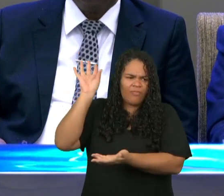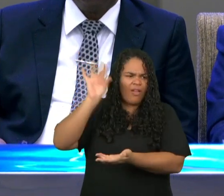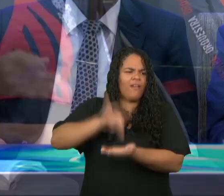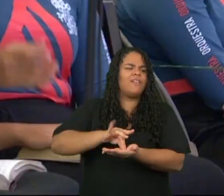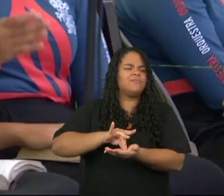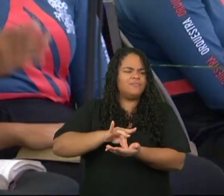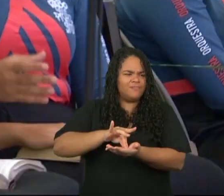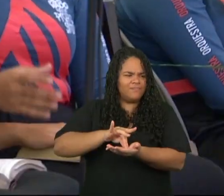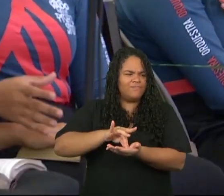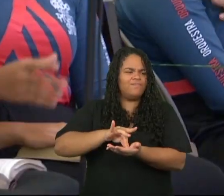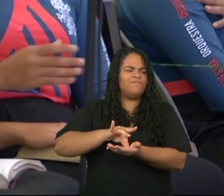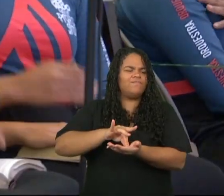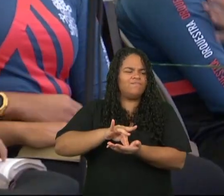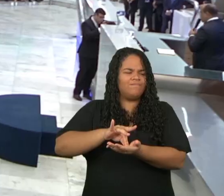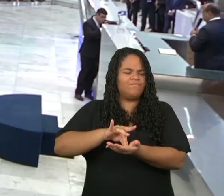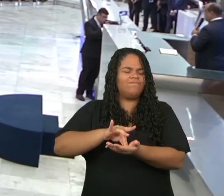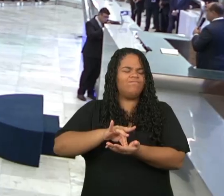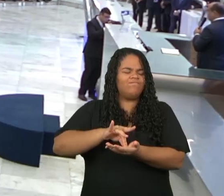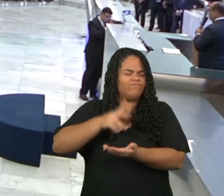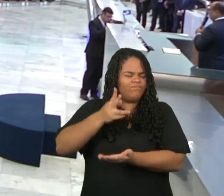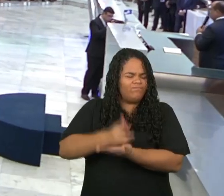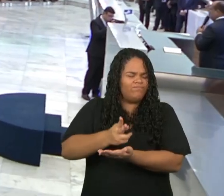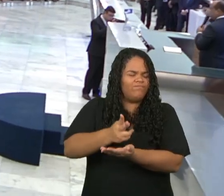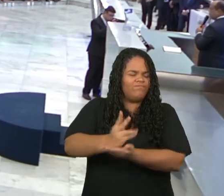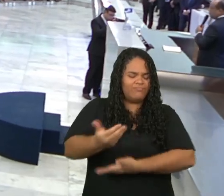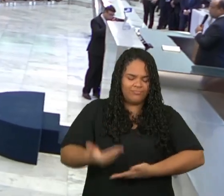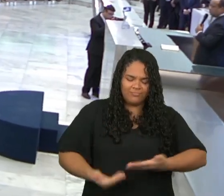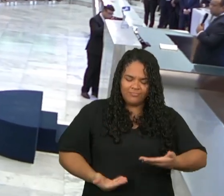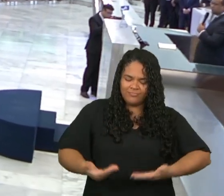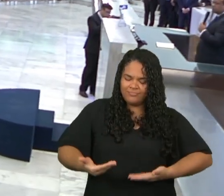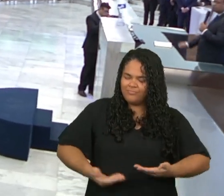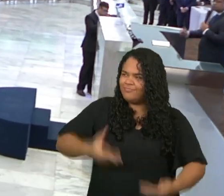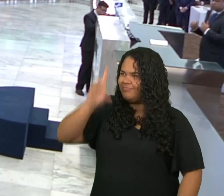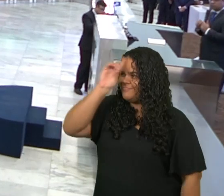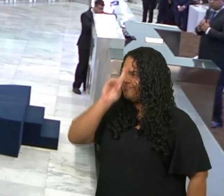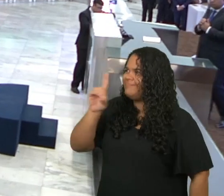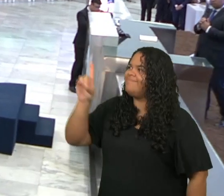verdadeiro com Deus.